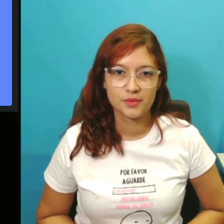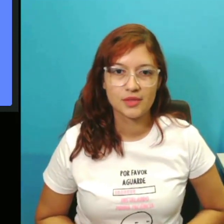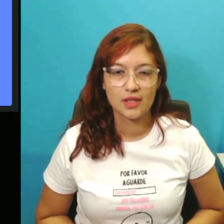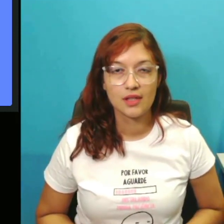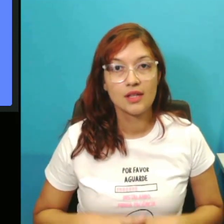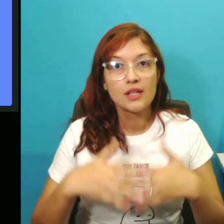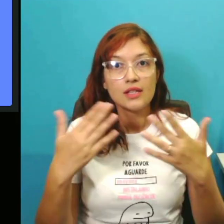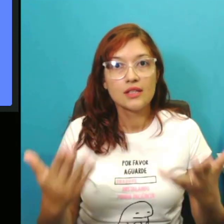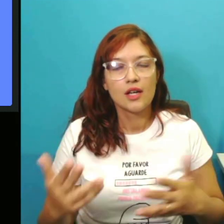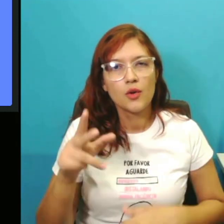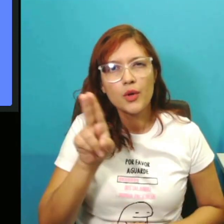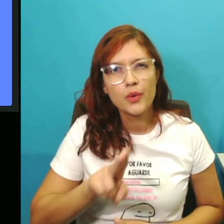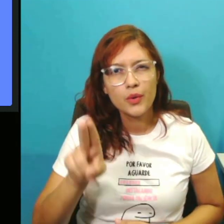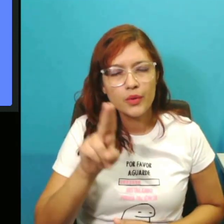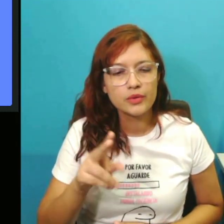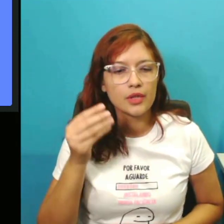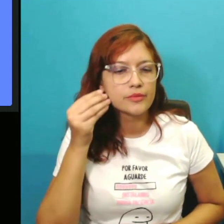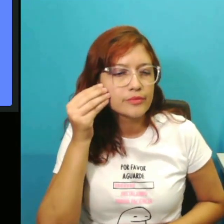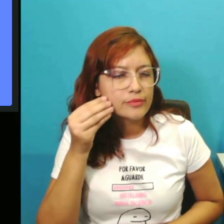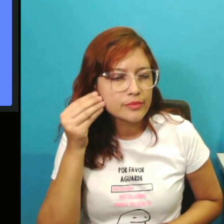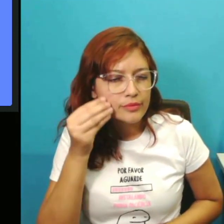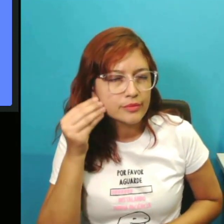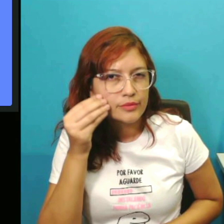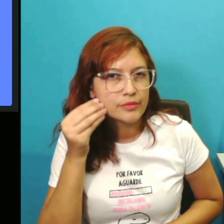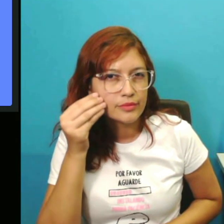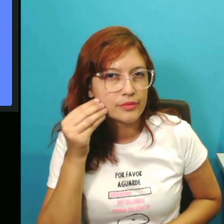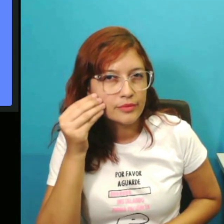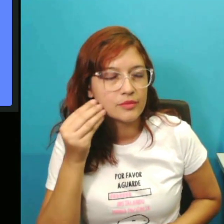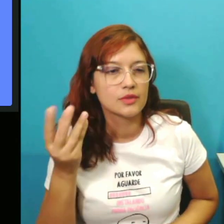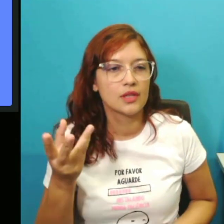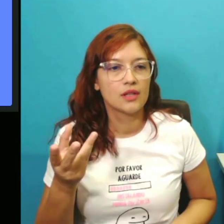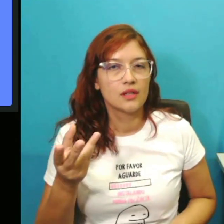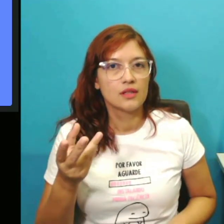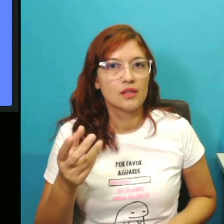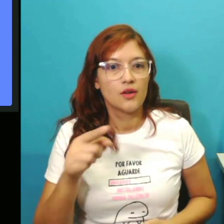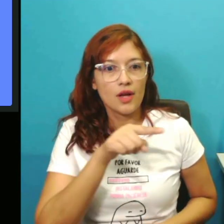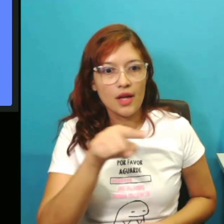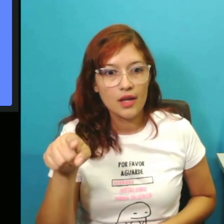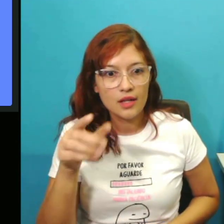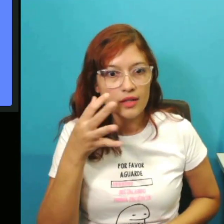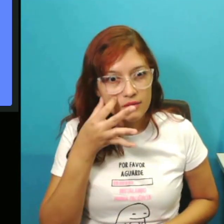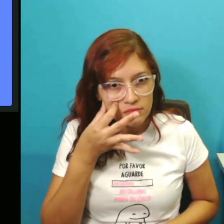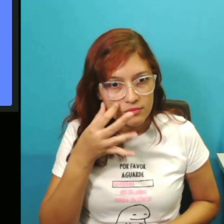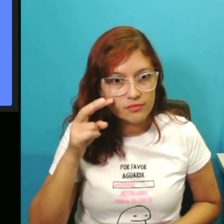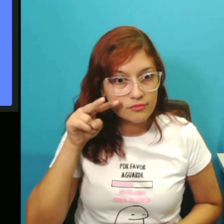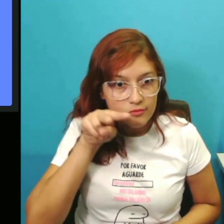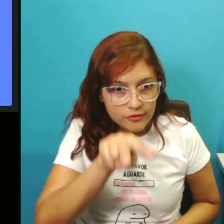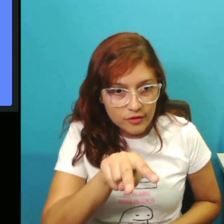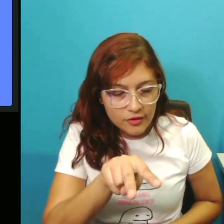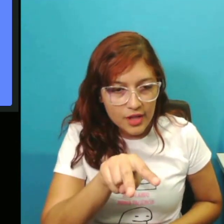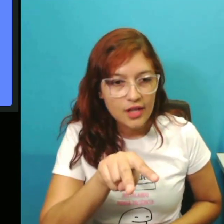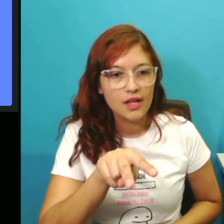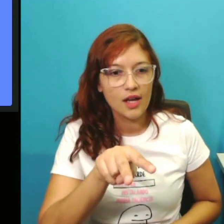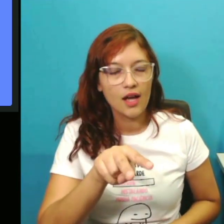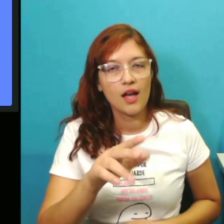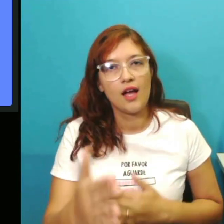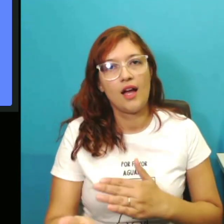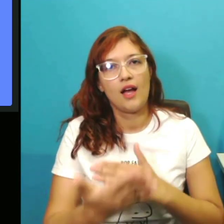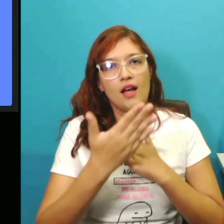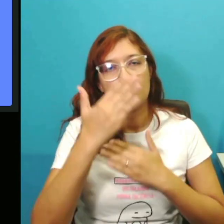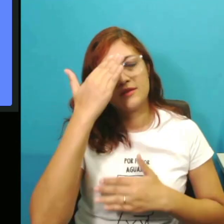possam entender de forma clara. E também usar experiências para que os alunos